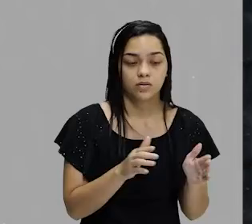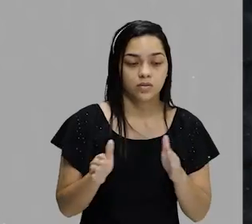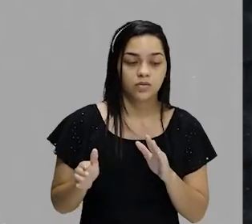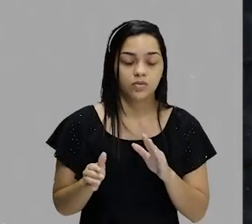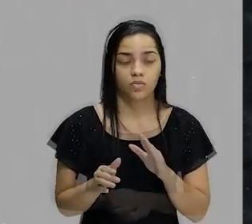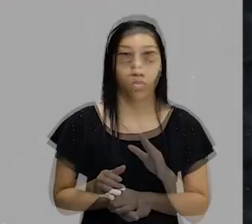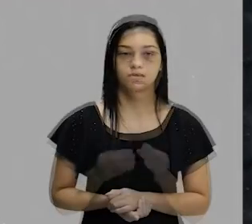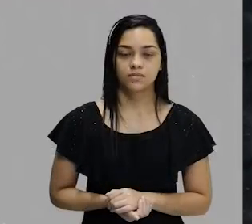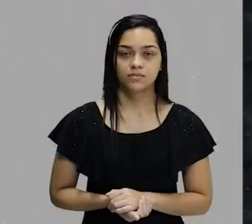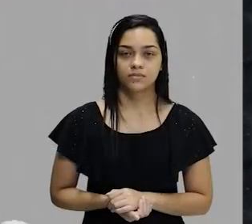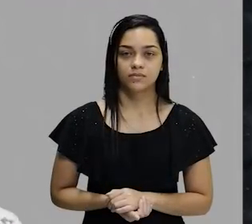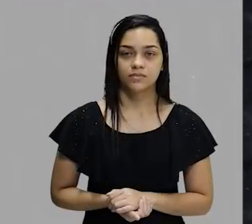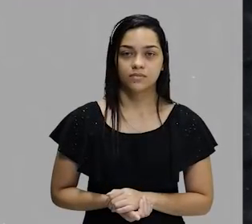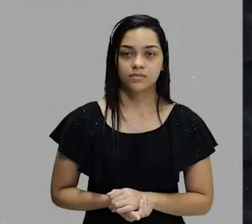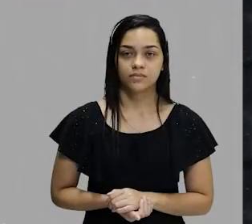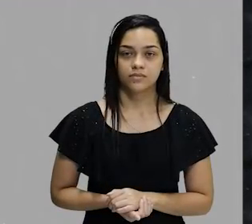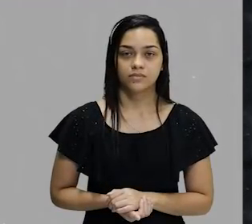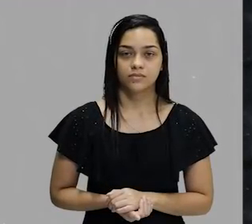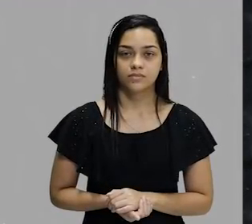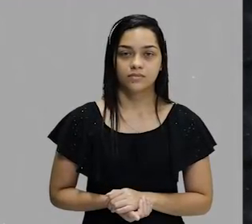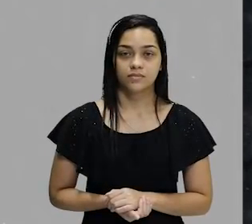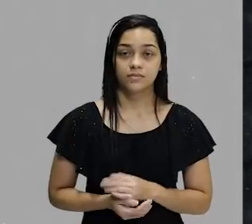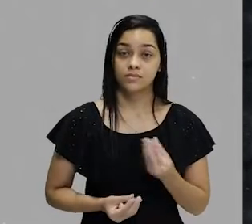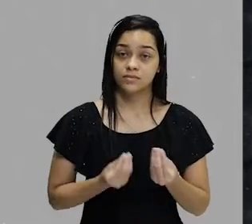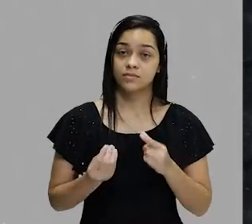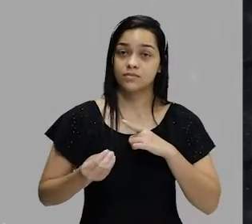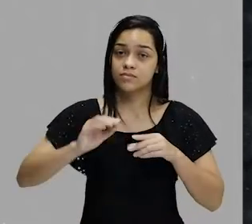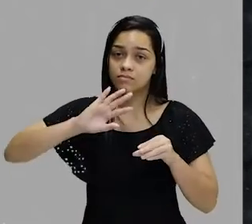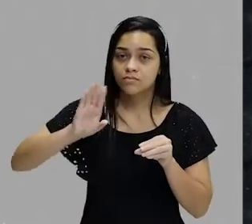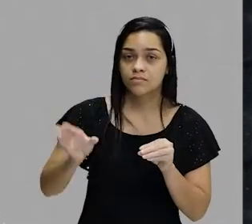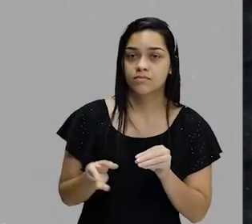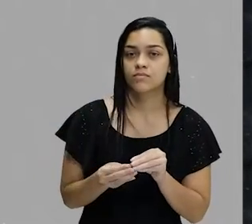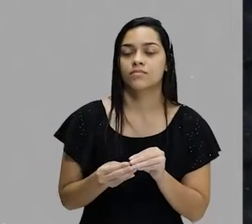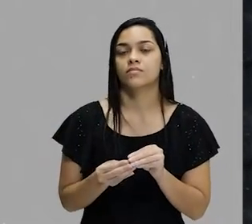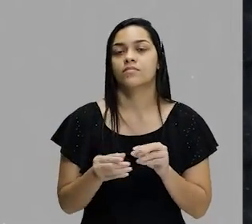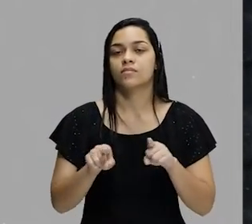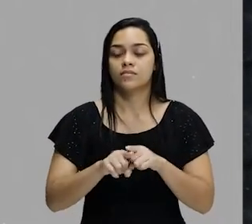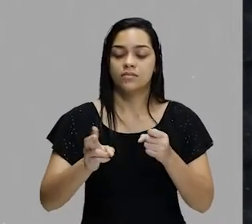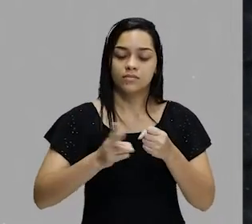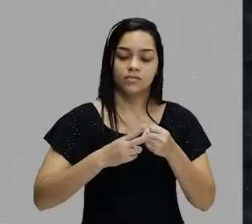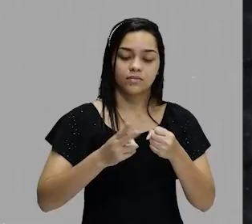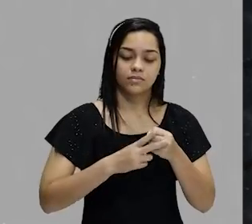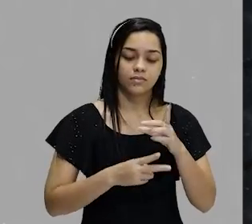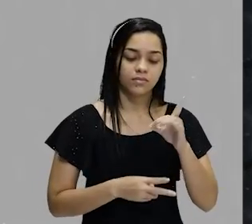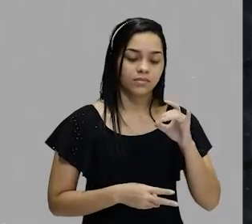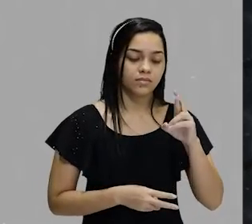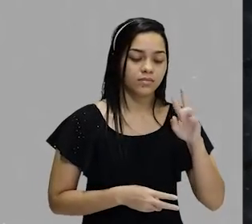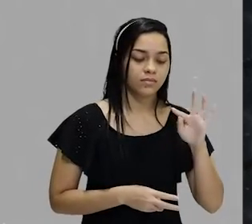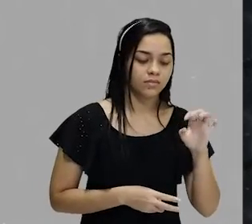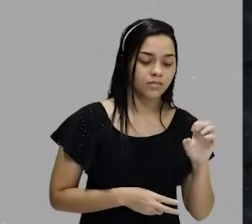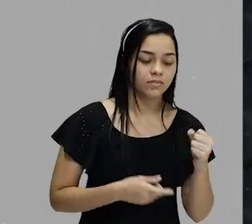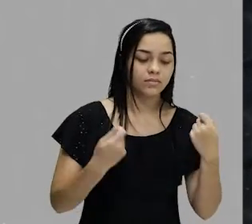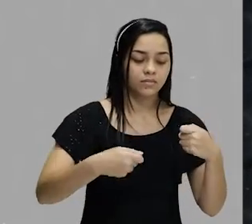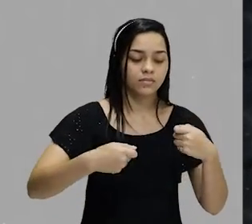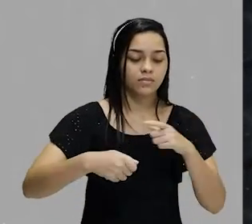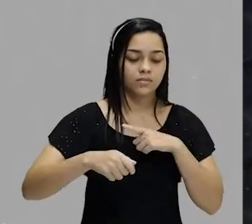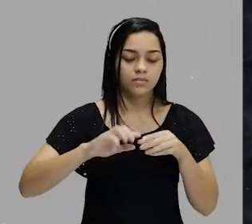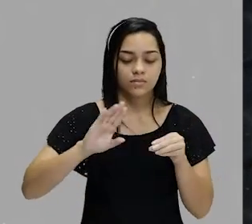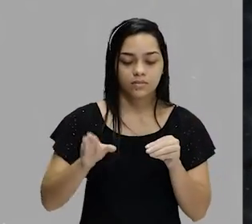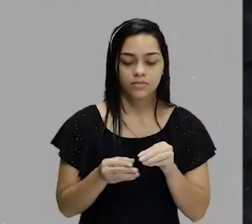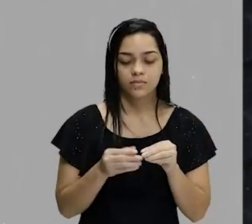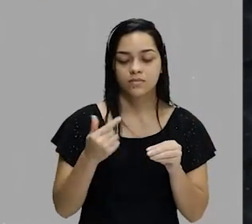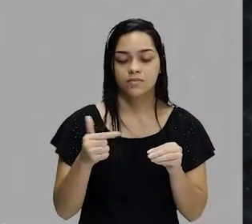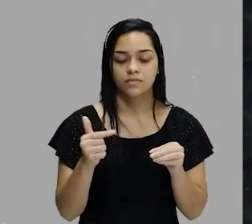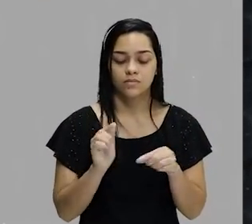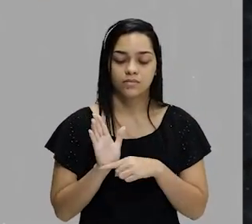gente vai ver como é que fica quando tem dos complementos. Verbos transitivos diretos precisam de complemento